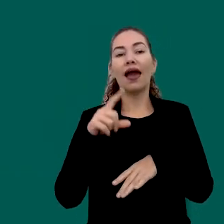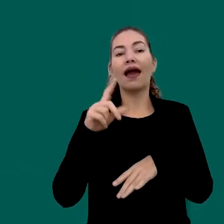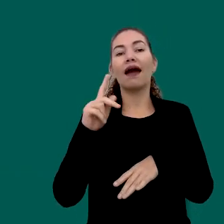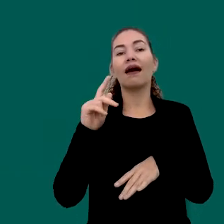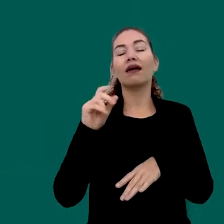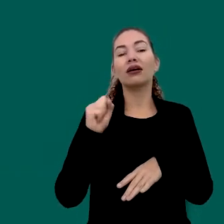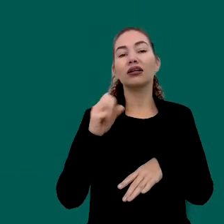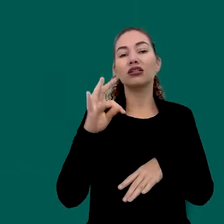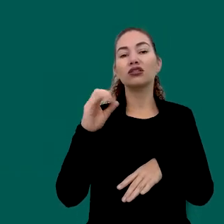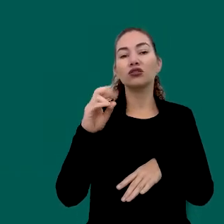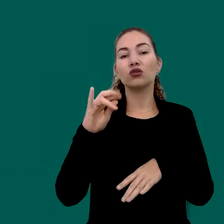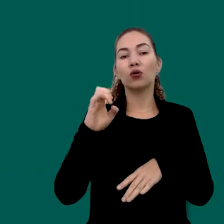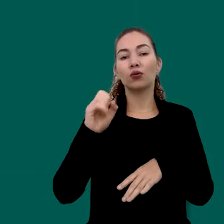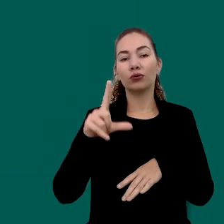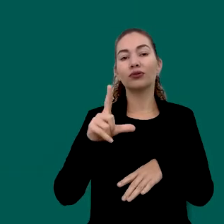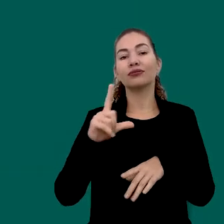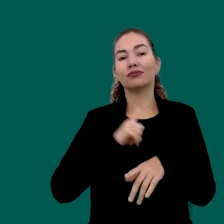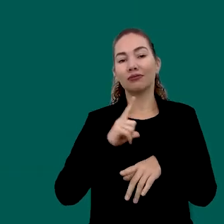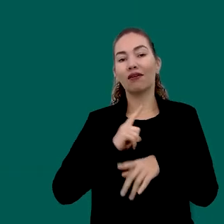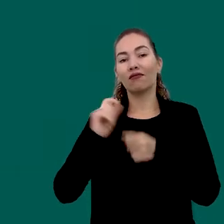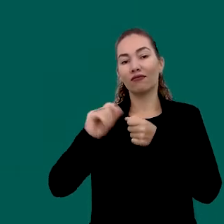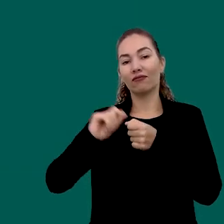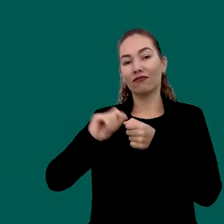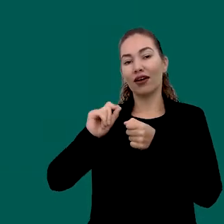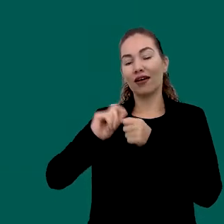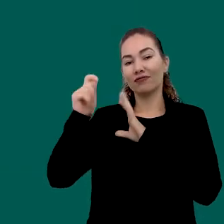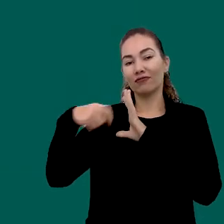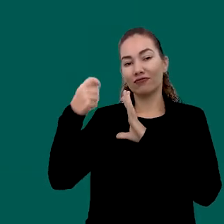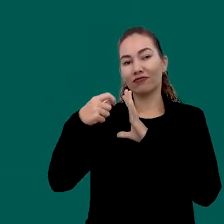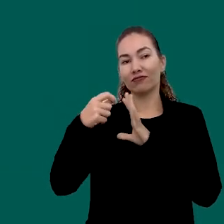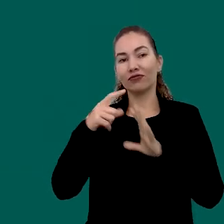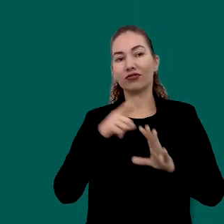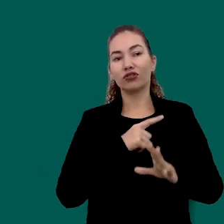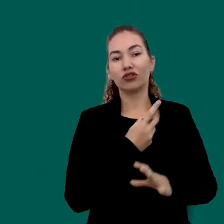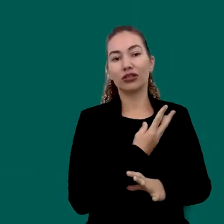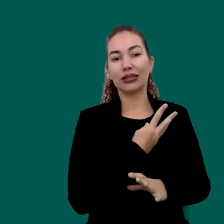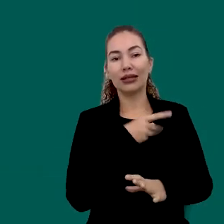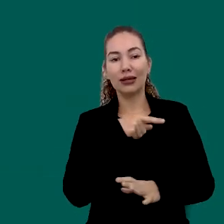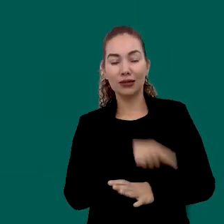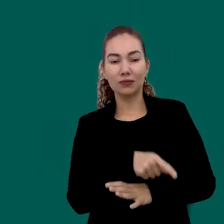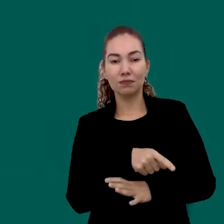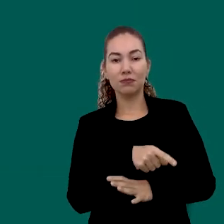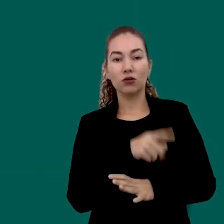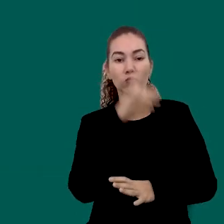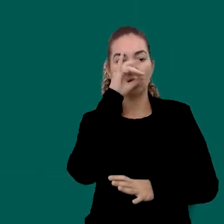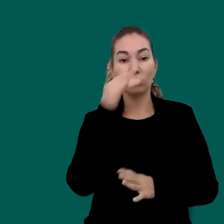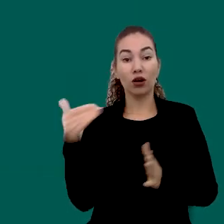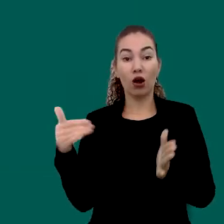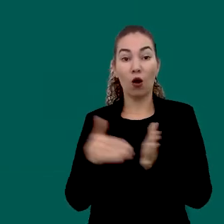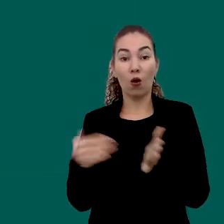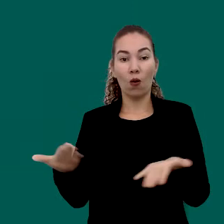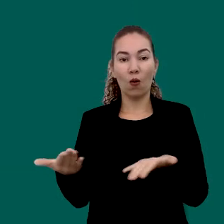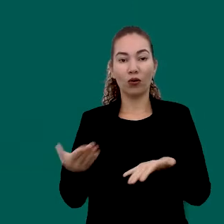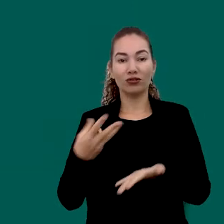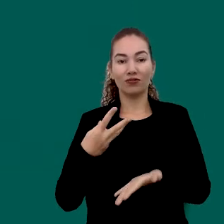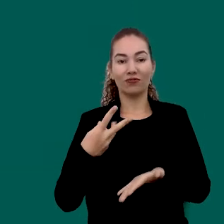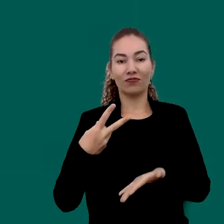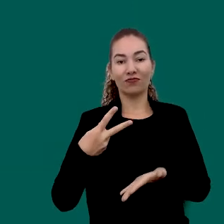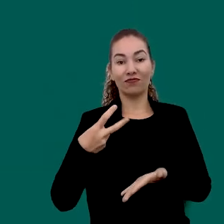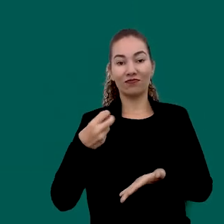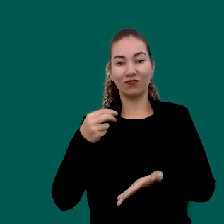ano passado, na pandemia, a gente começou a ver essa questão. Então, a gente saiu de 3 mil seguidores no Instagram, hoje para quase 20 mil